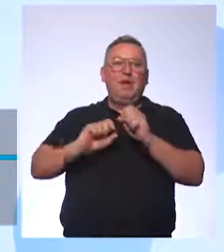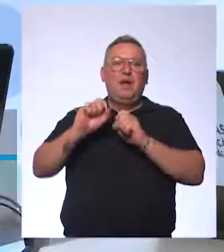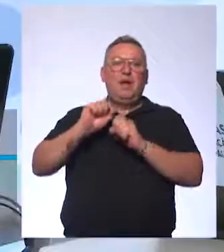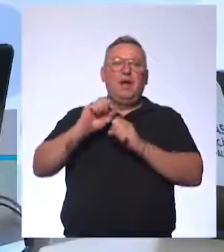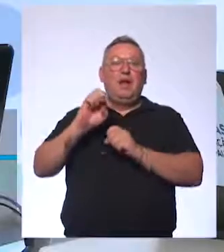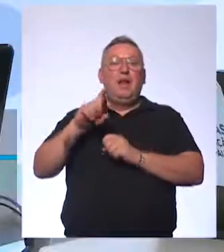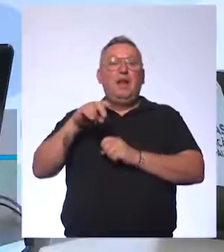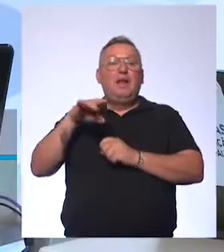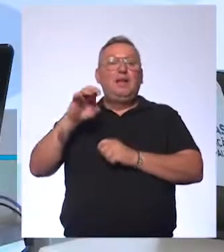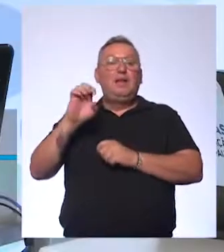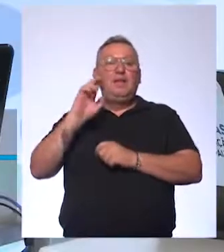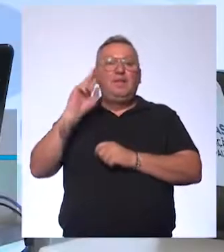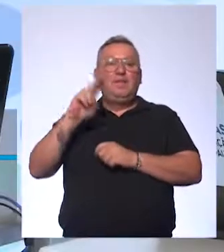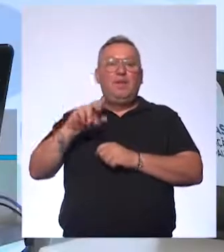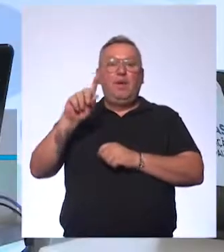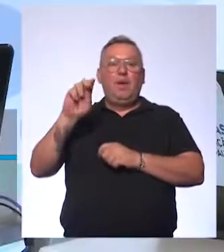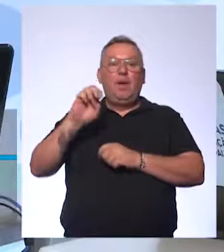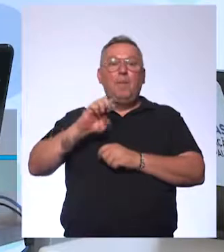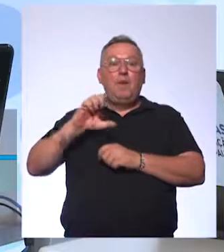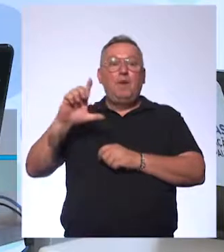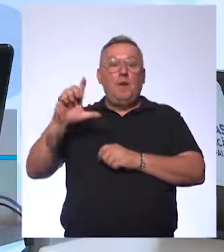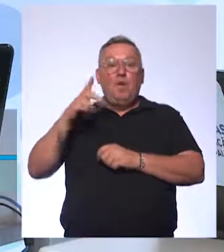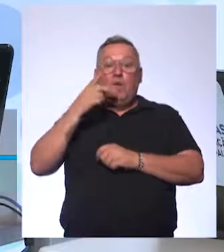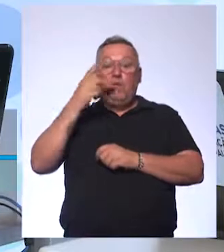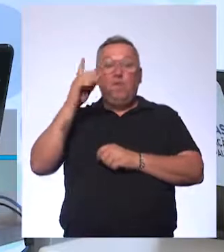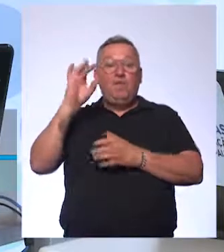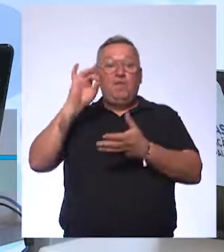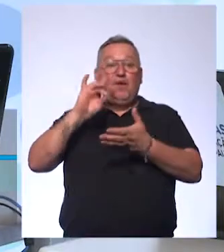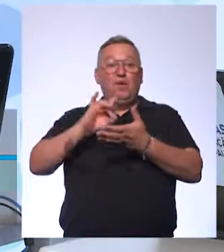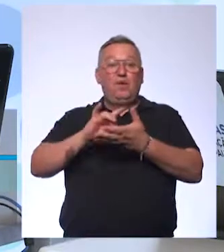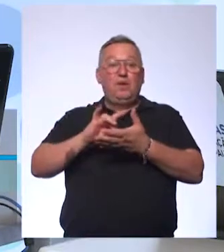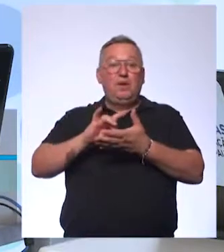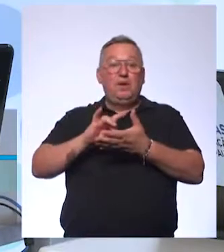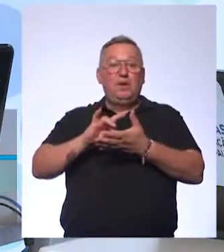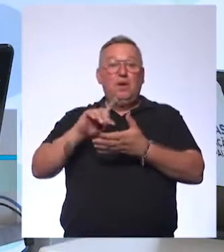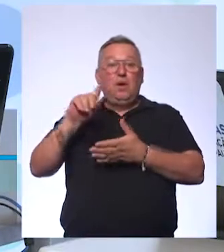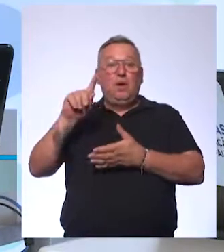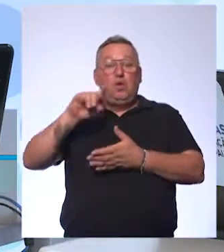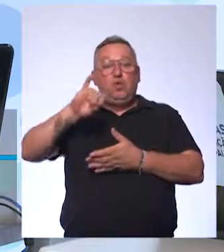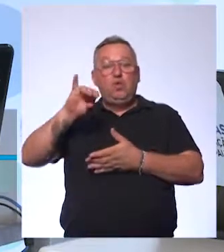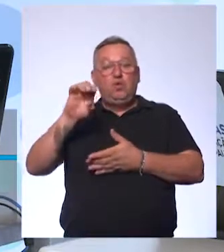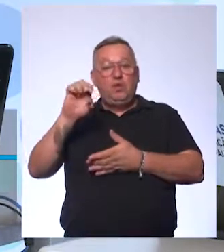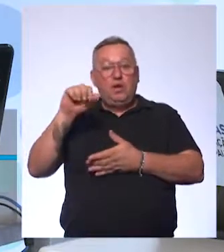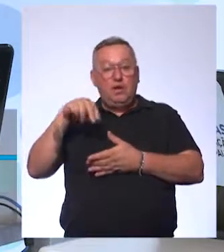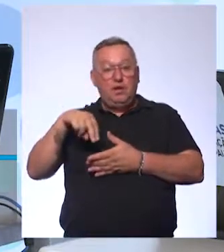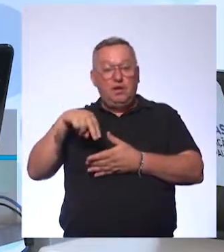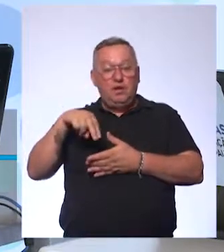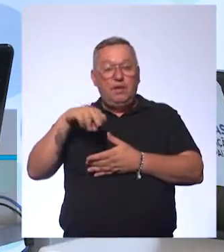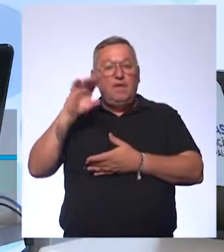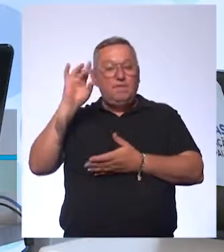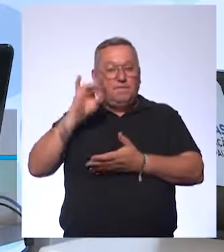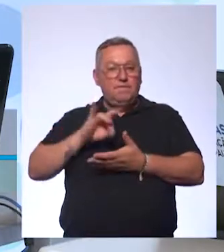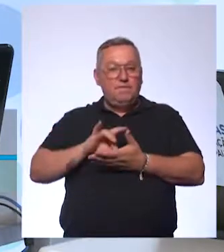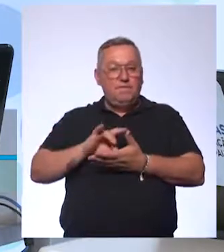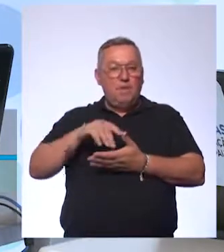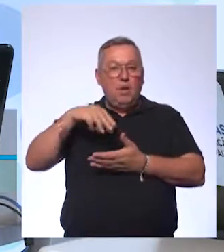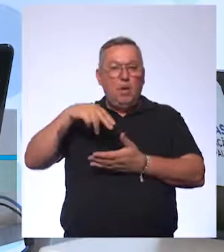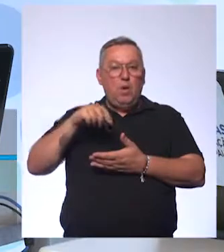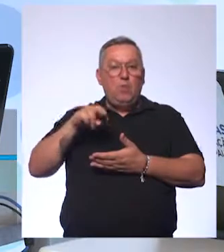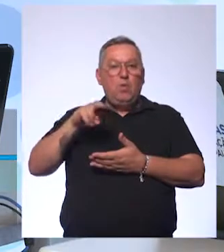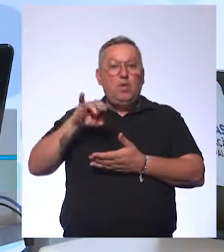Elaine? Vamos lá. O Gabriel disse fato. Jean, fatos. O